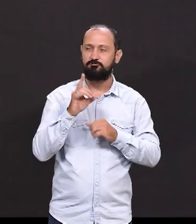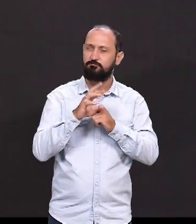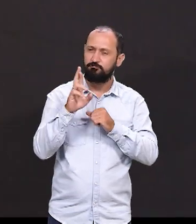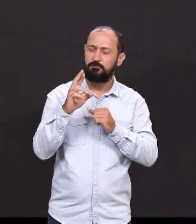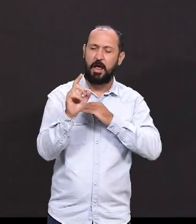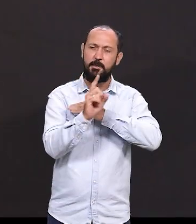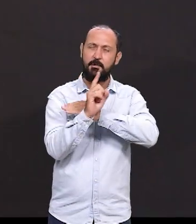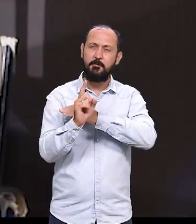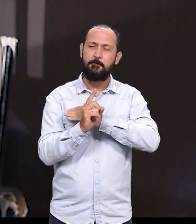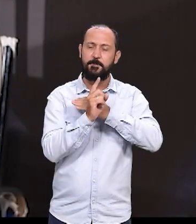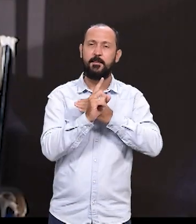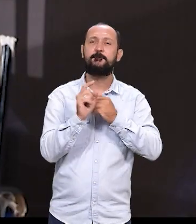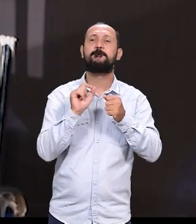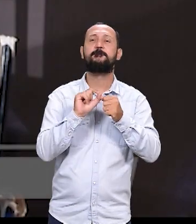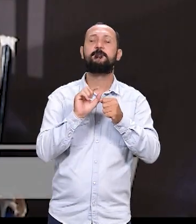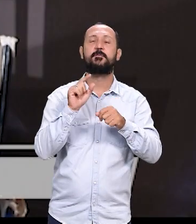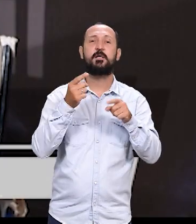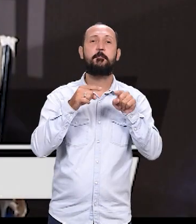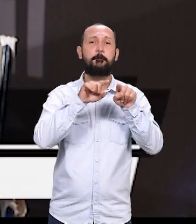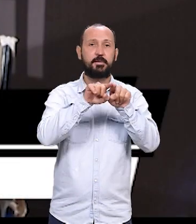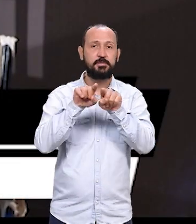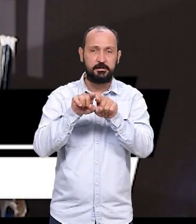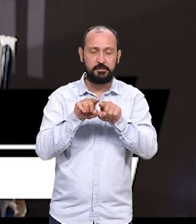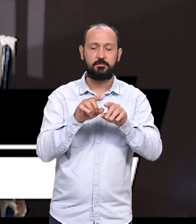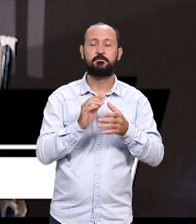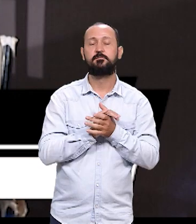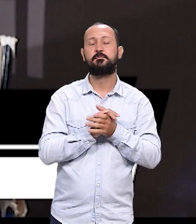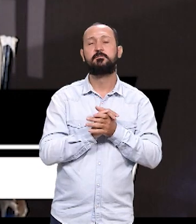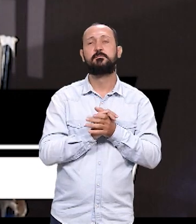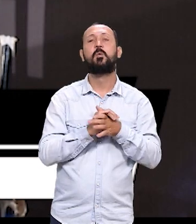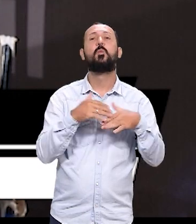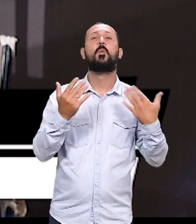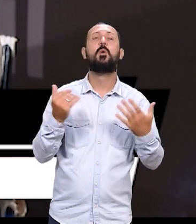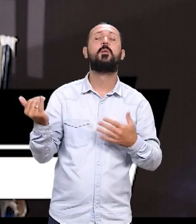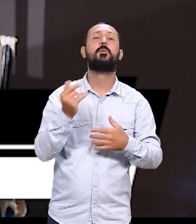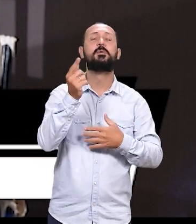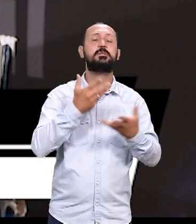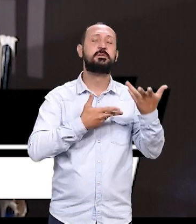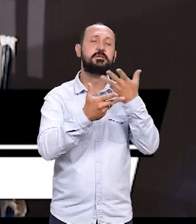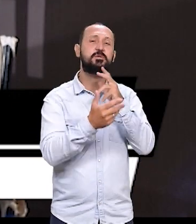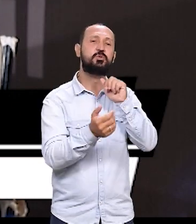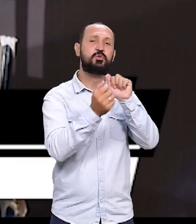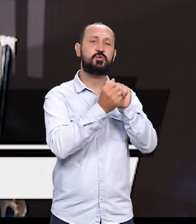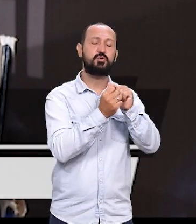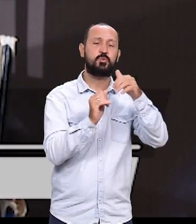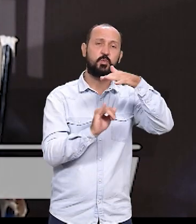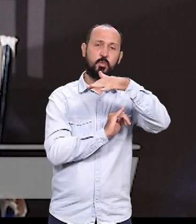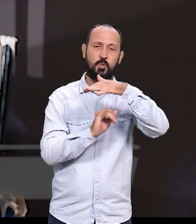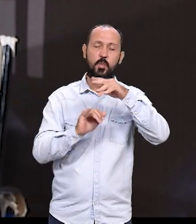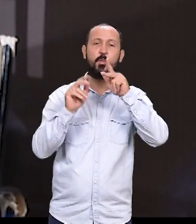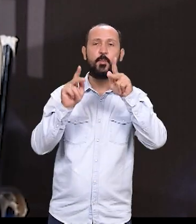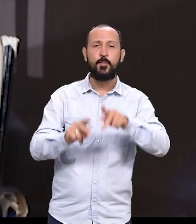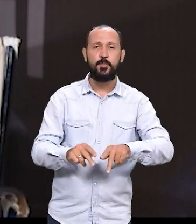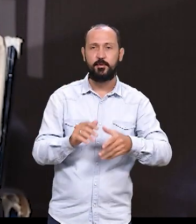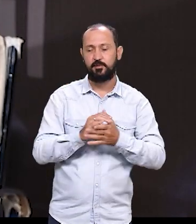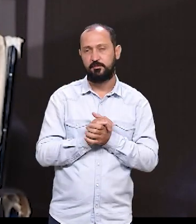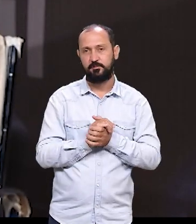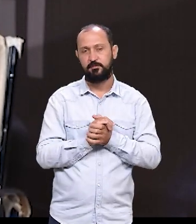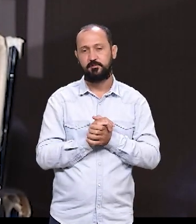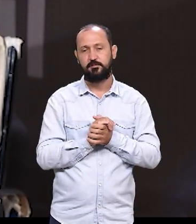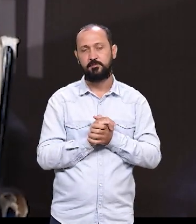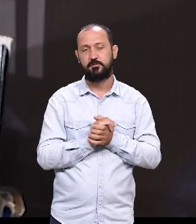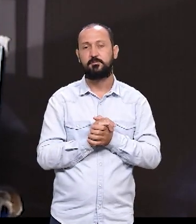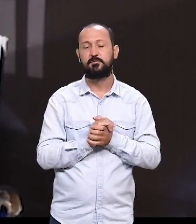Fabrício assino Doutor muitos atendimentos também são feitos em parceria qual a importância dessa interação com os